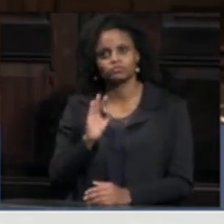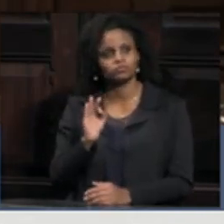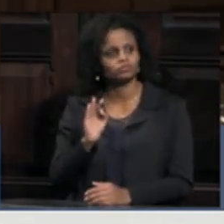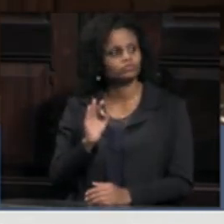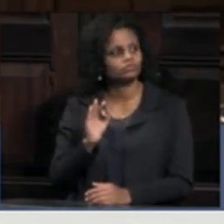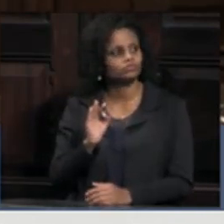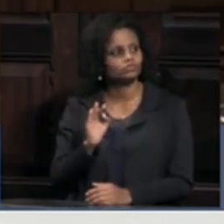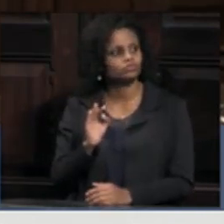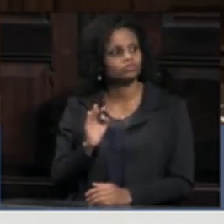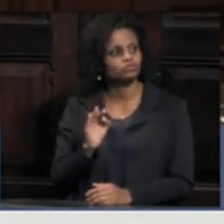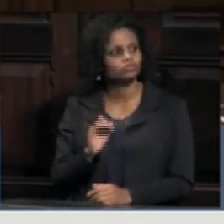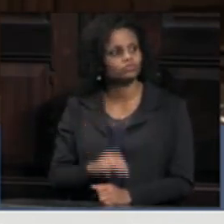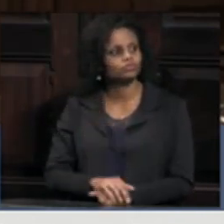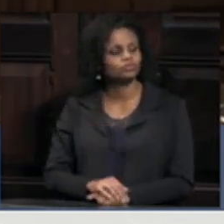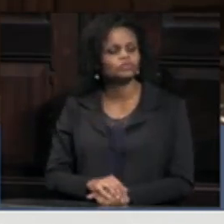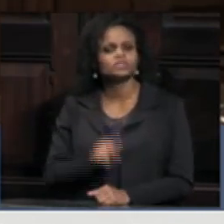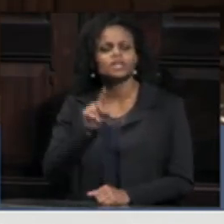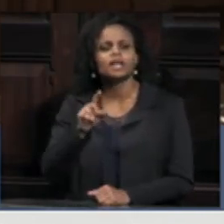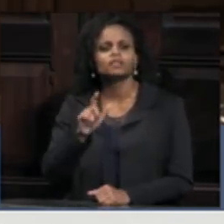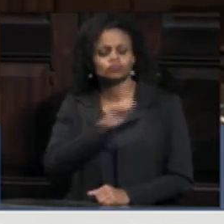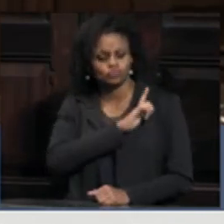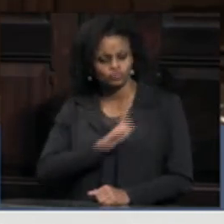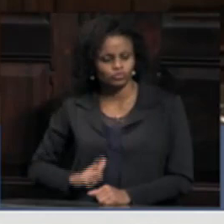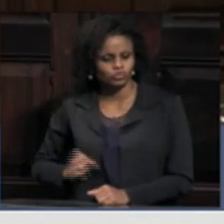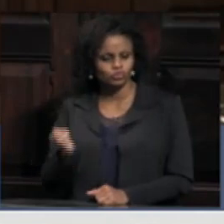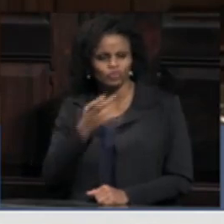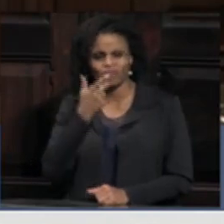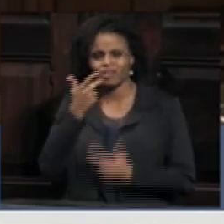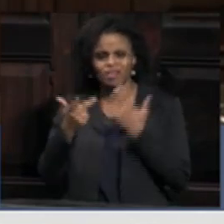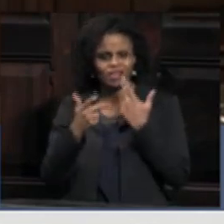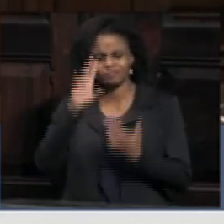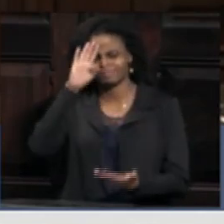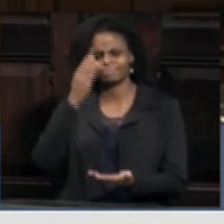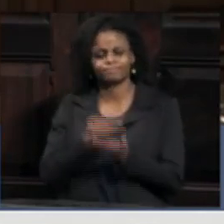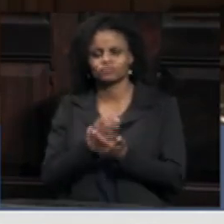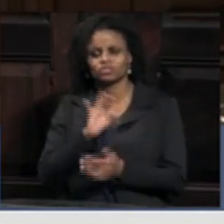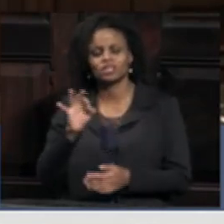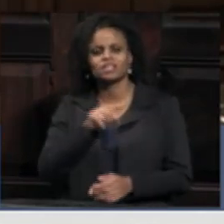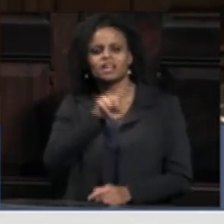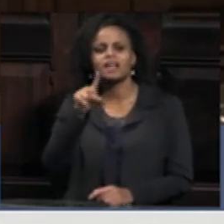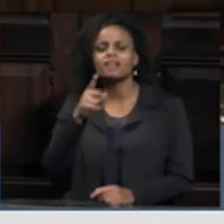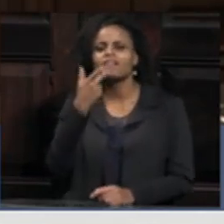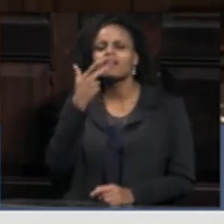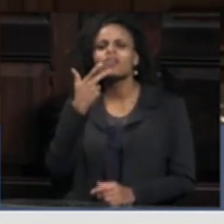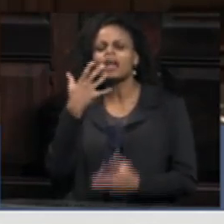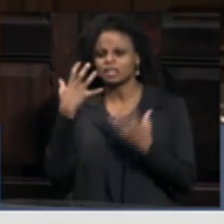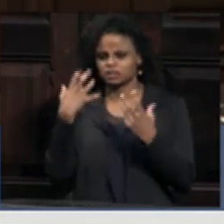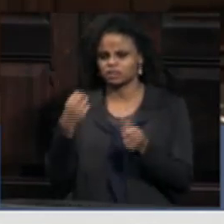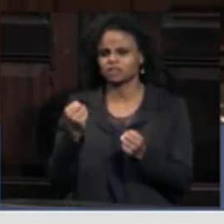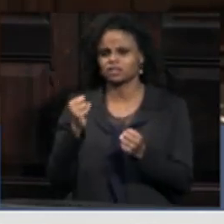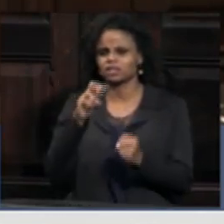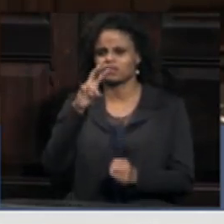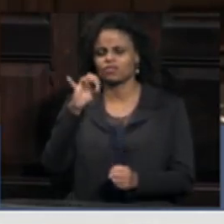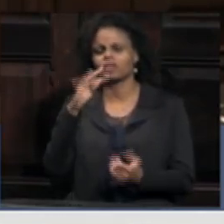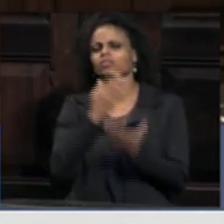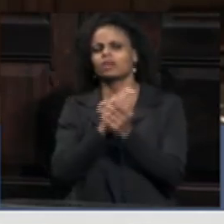nessa fala do futuro governo, dizendo ser a favor e